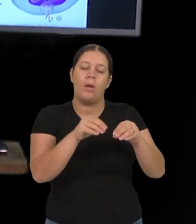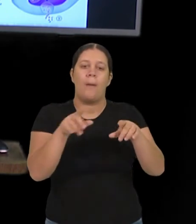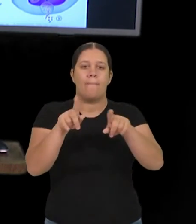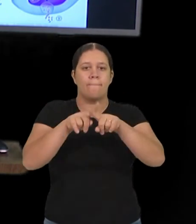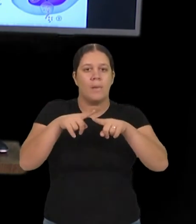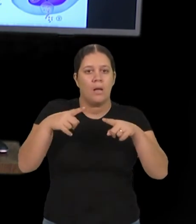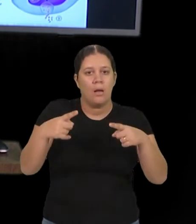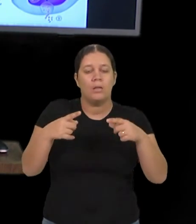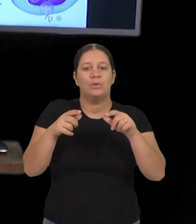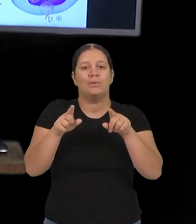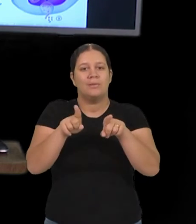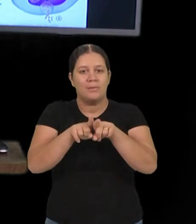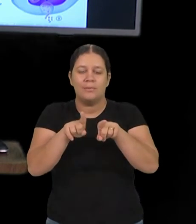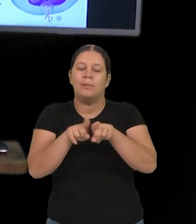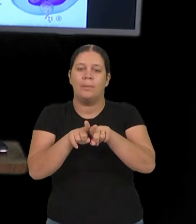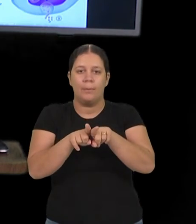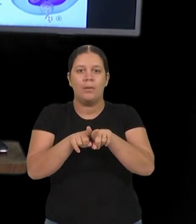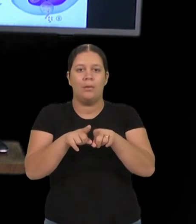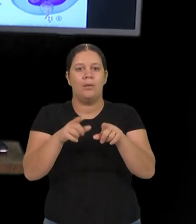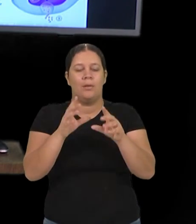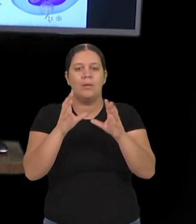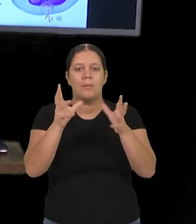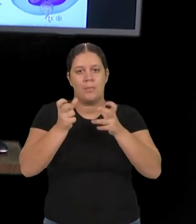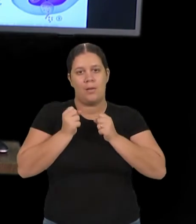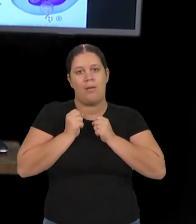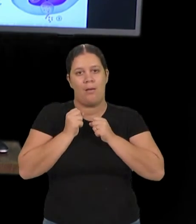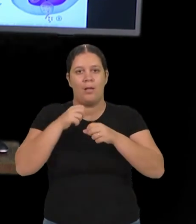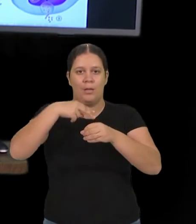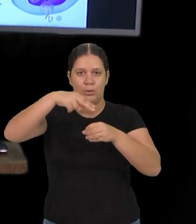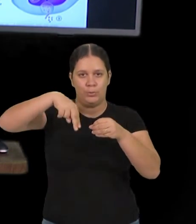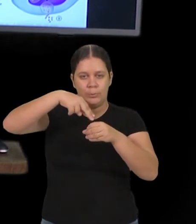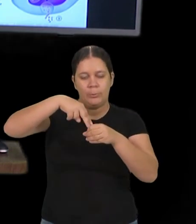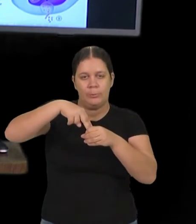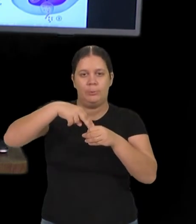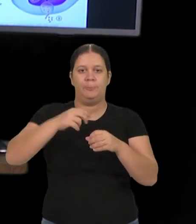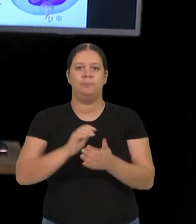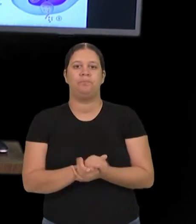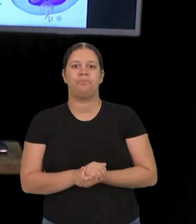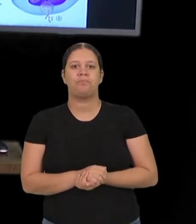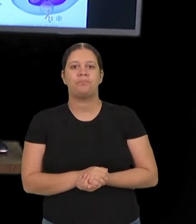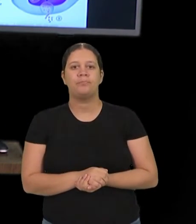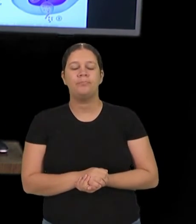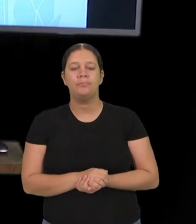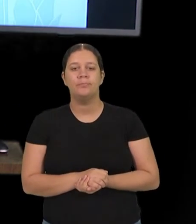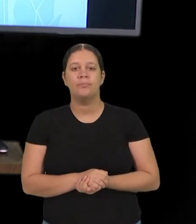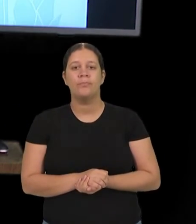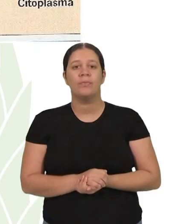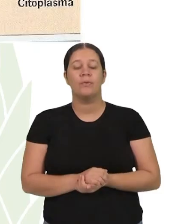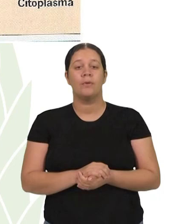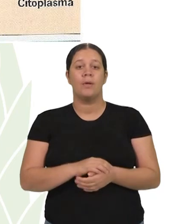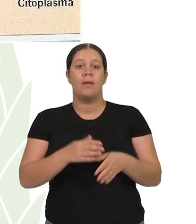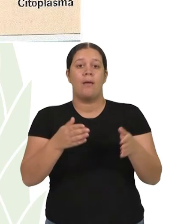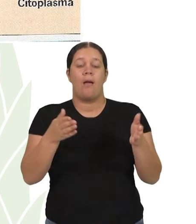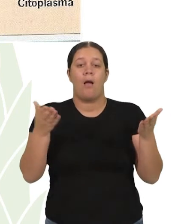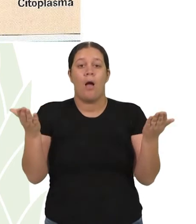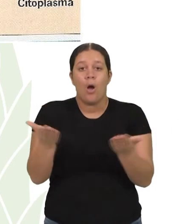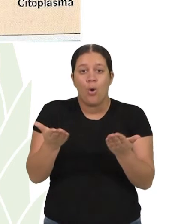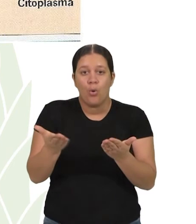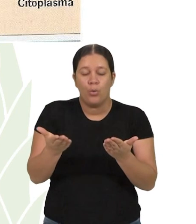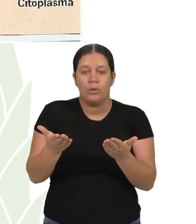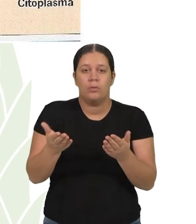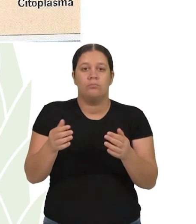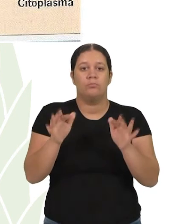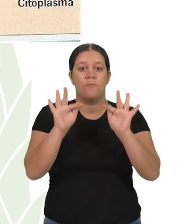local, mas de abraçar, de englobar nutrientes também, partículas também. E